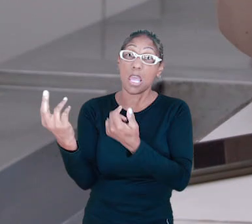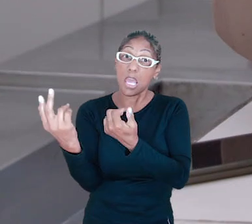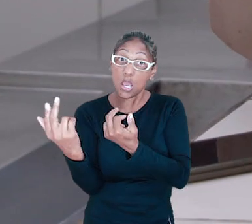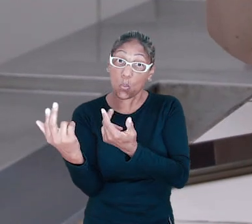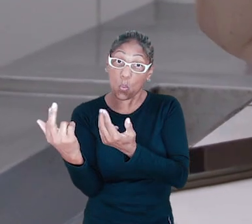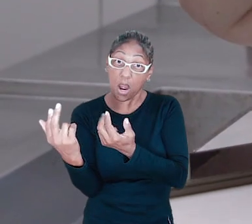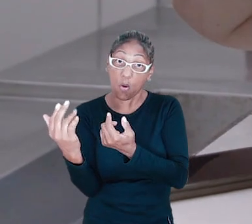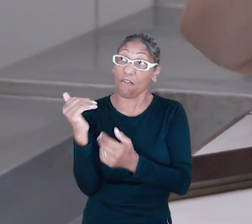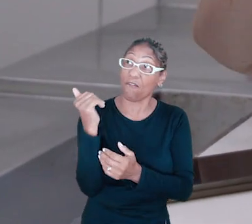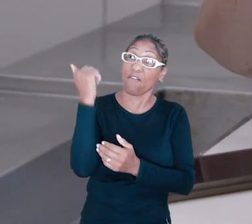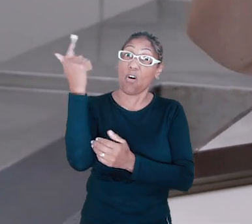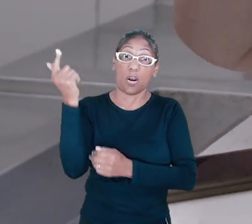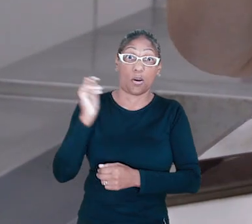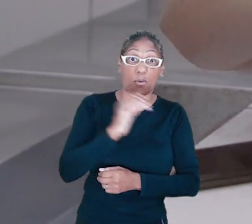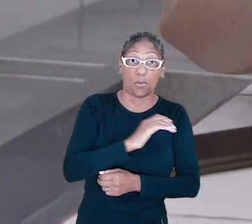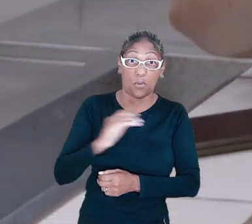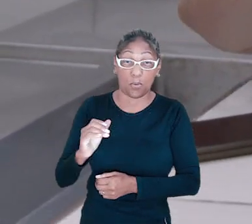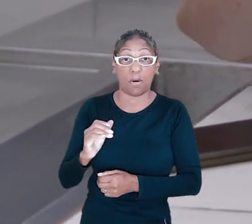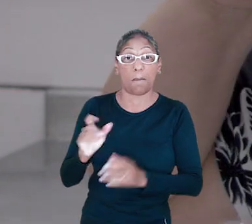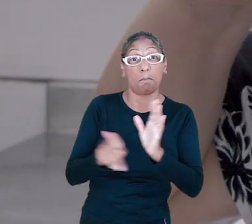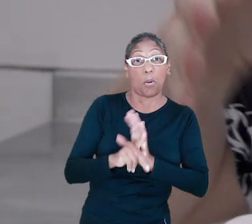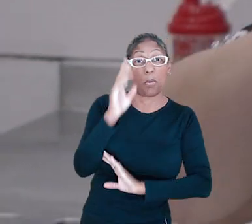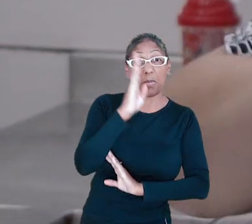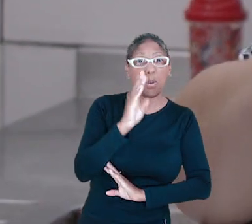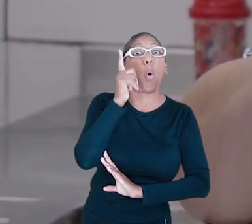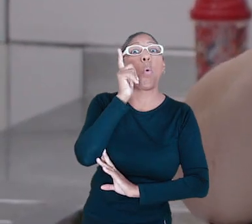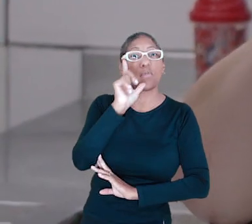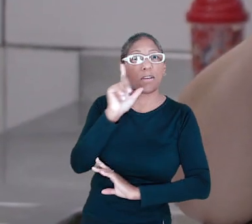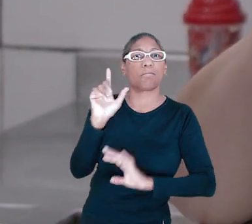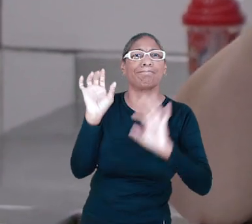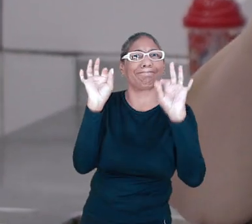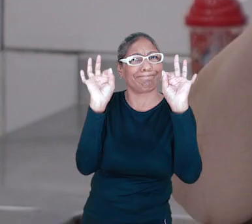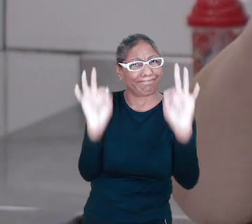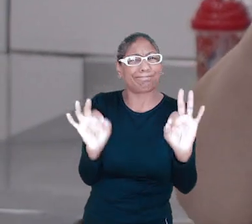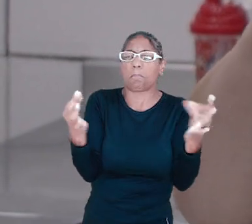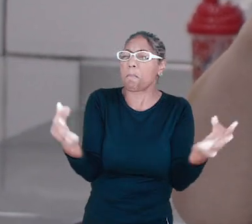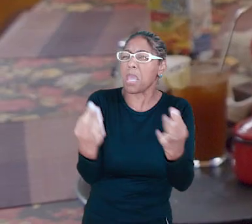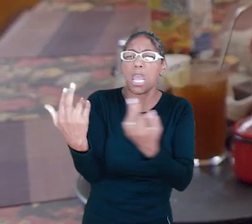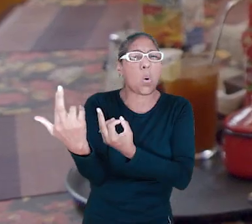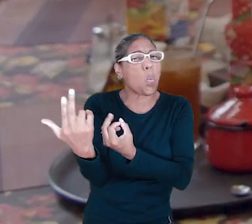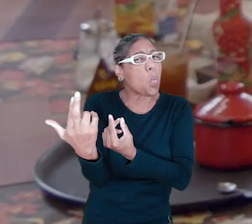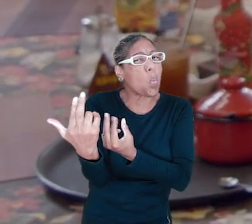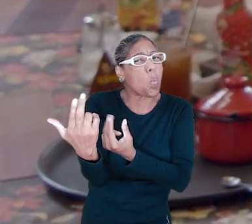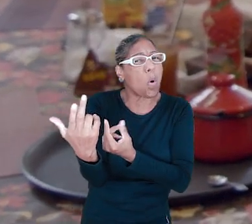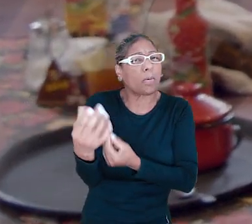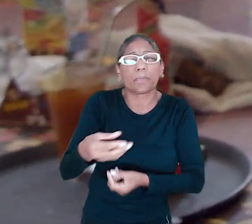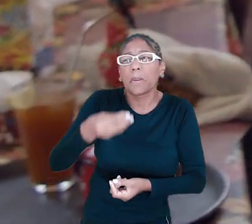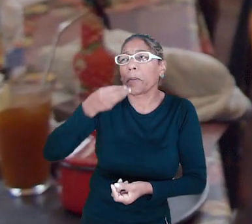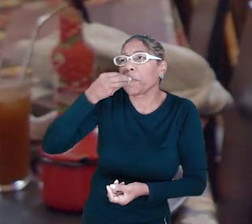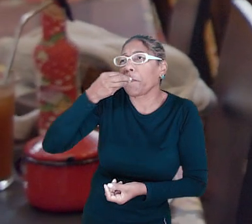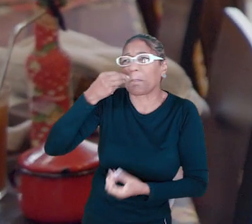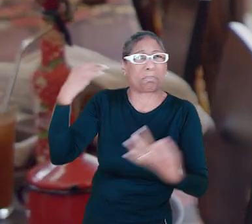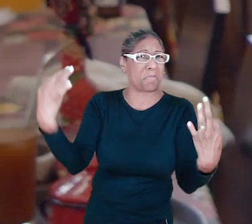mesmos ingredientes, em proporções diferentes, a gente conseguiu chegar na receita idêntica. O resultado final